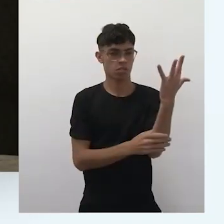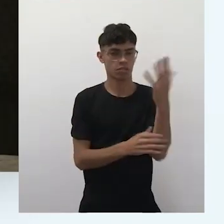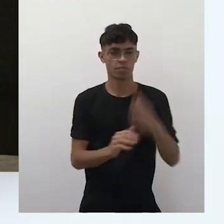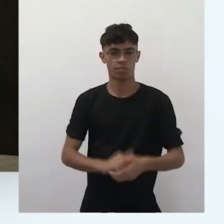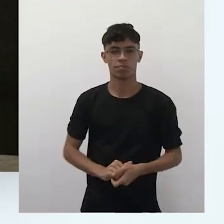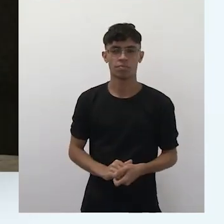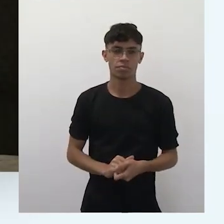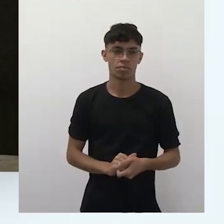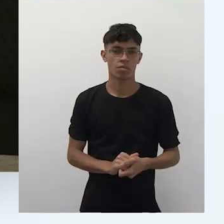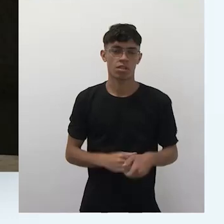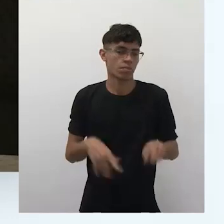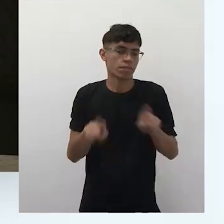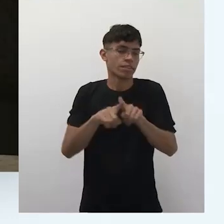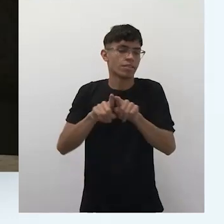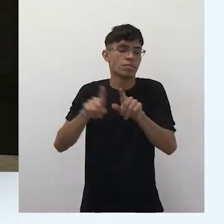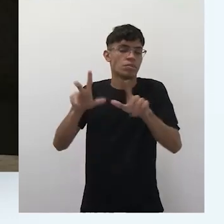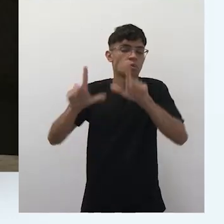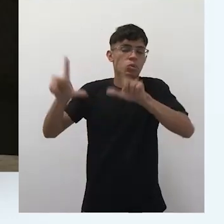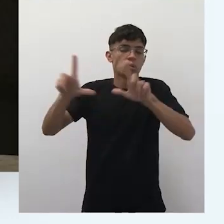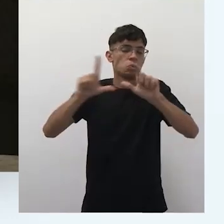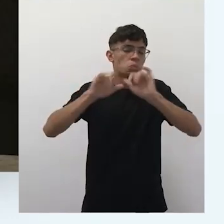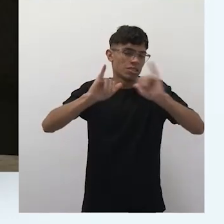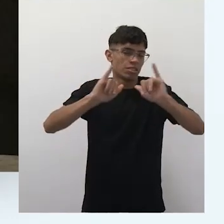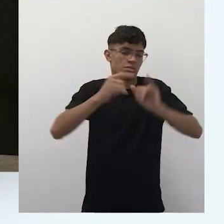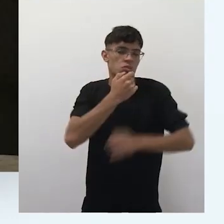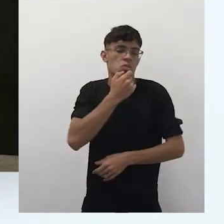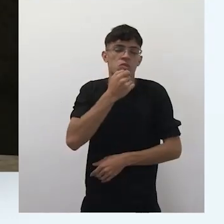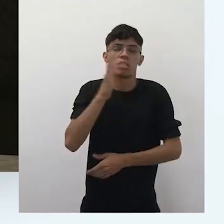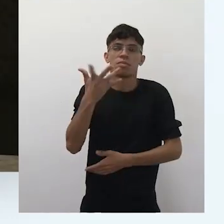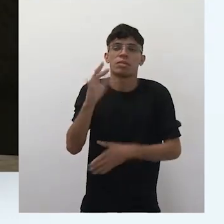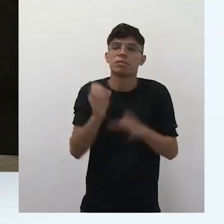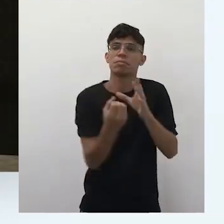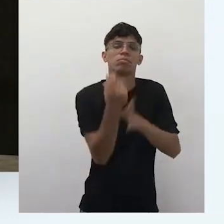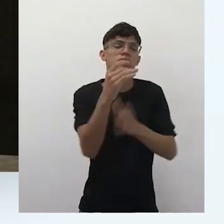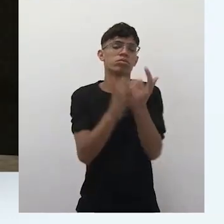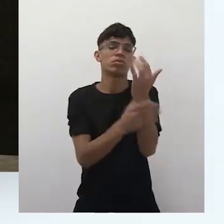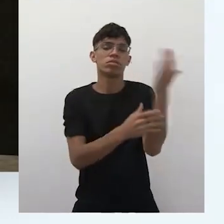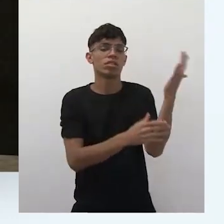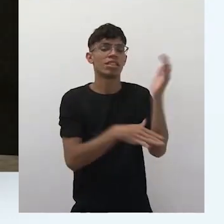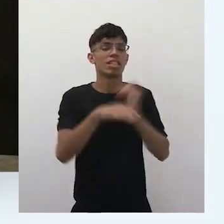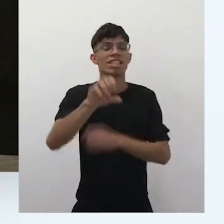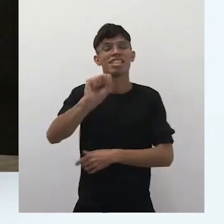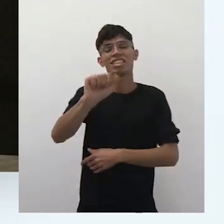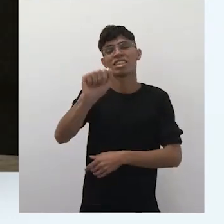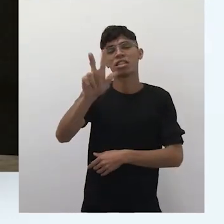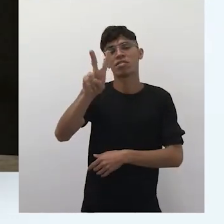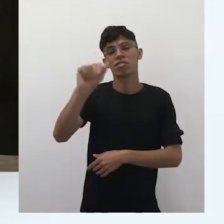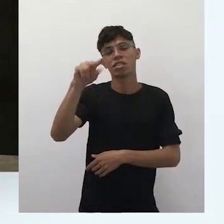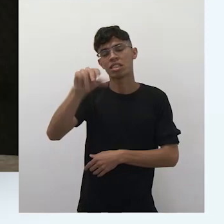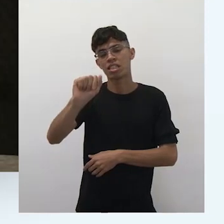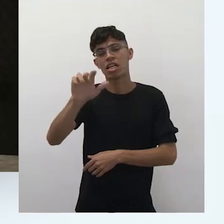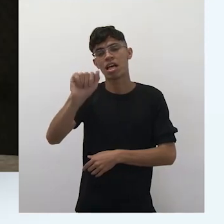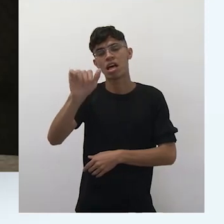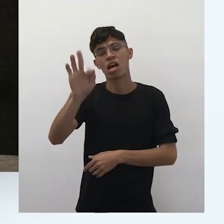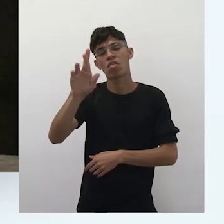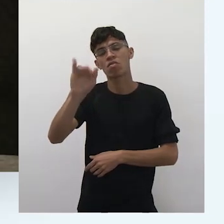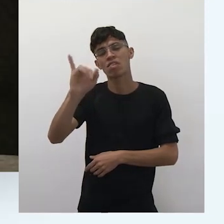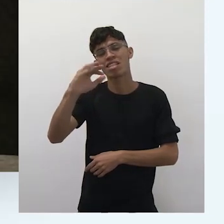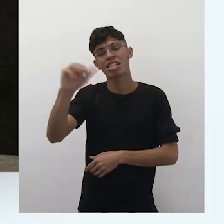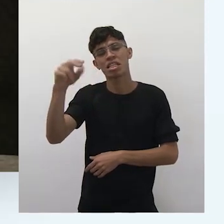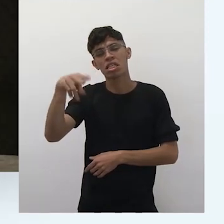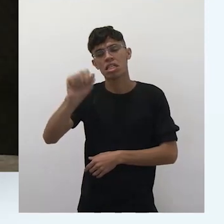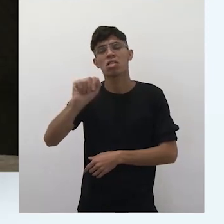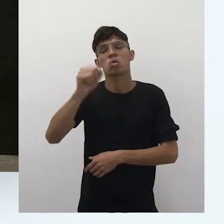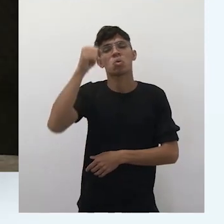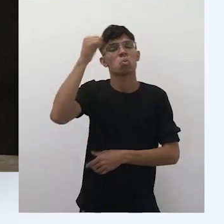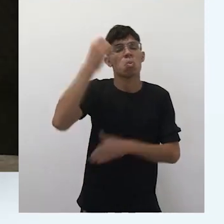Geographic também, eles reforçam aspectos da natureza, por exemplo, a savana africana ou uma floresta tropical, não